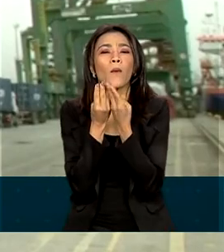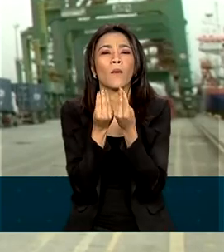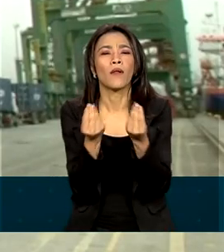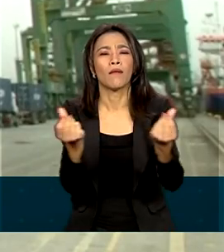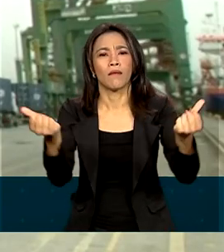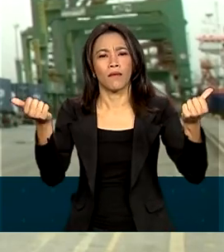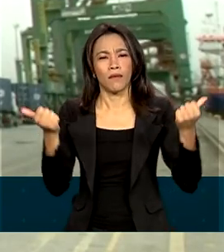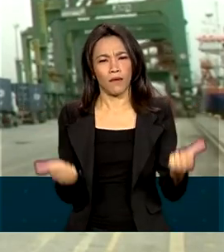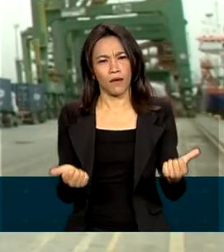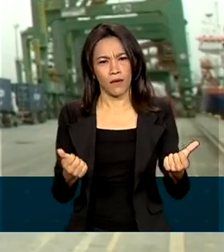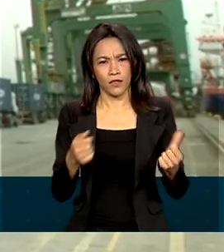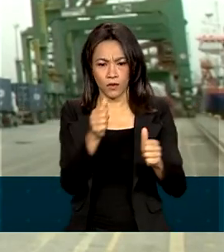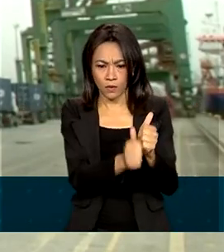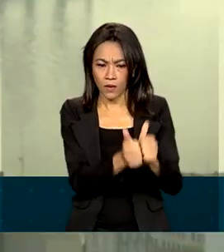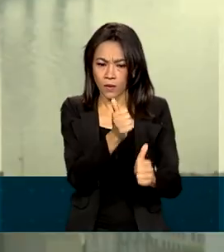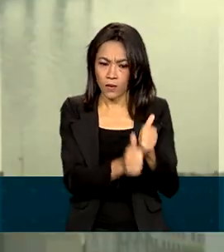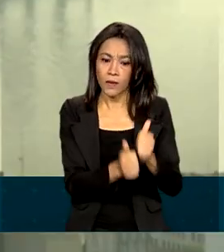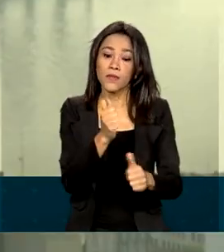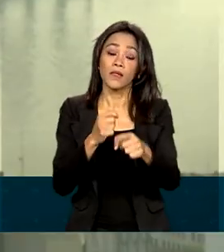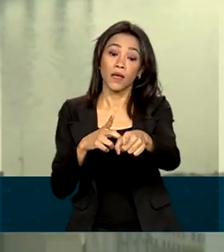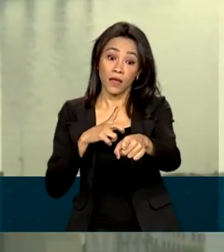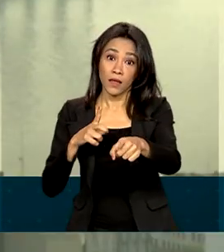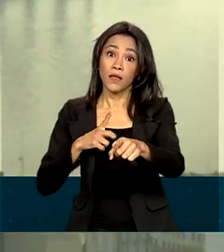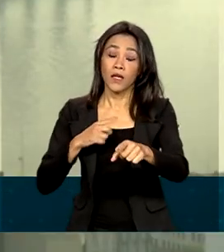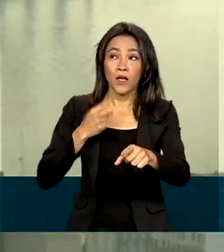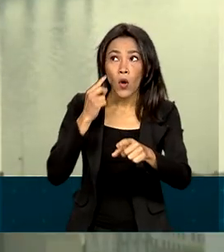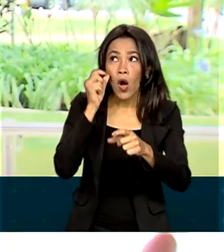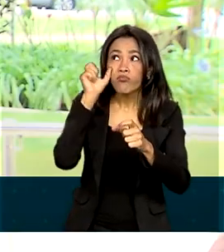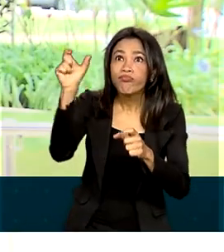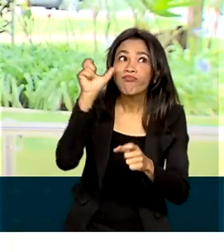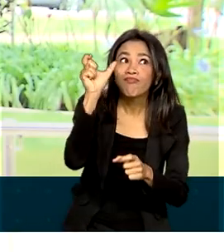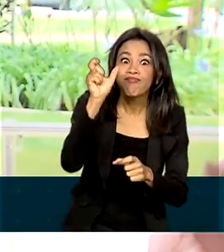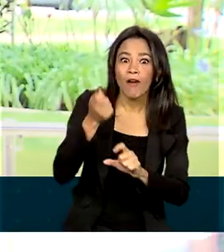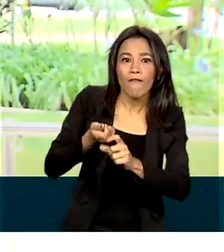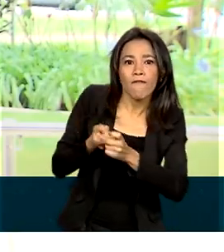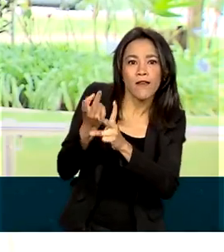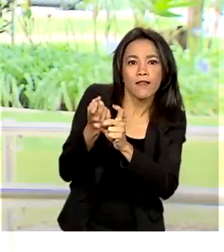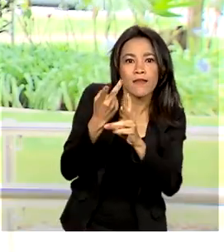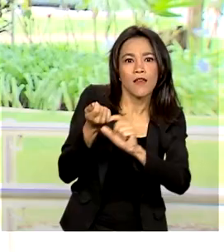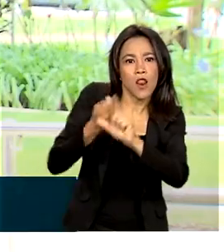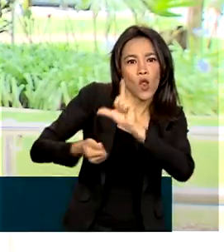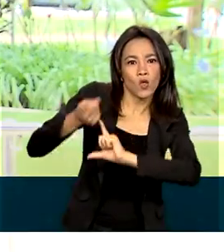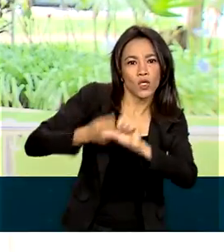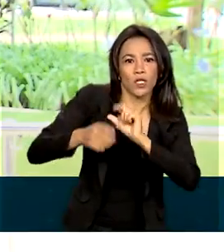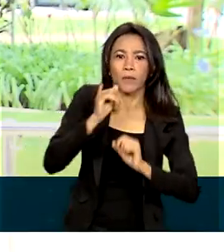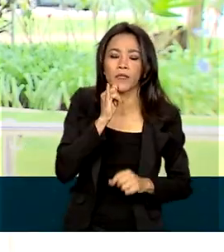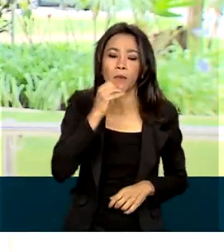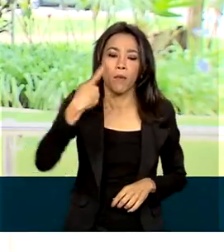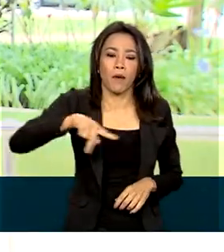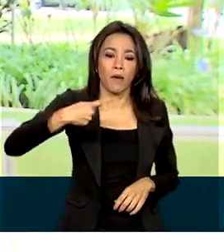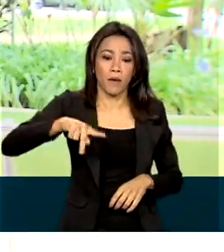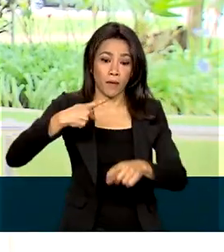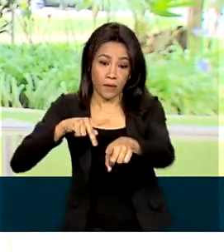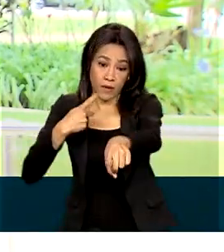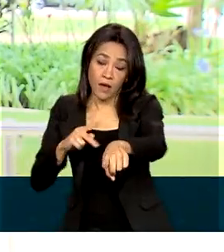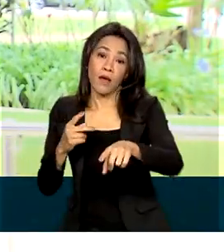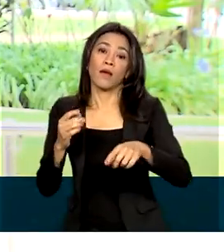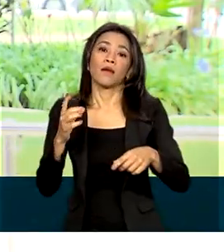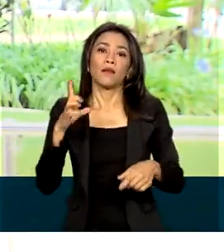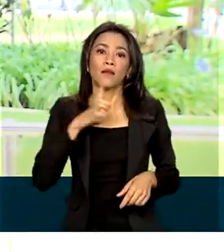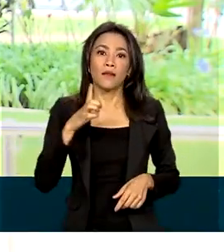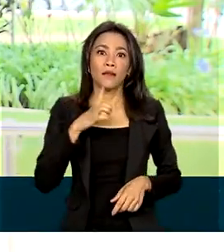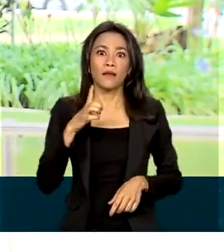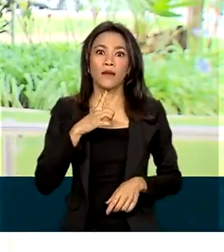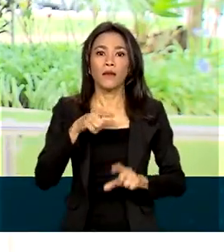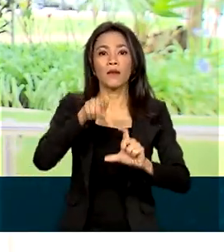Brasil também tem vantagem logística em relação a outros países. Comparação, por exemplo, ao Paraguai, né? Então, o Paraguai, ele tem uma dependência maior